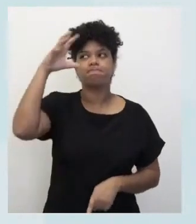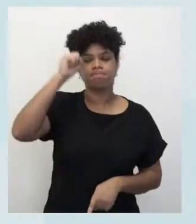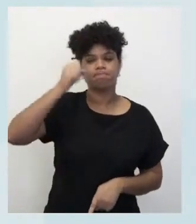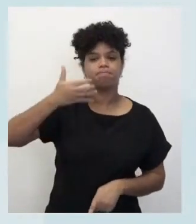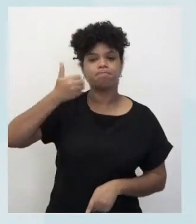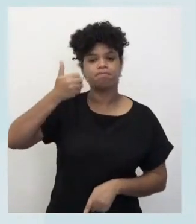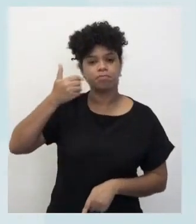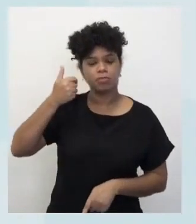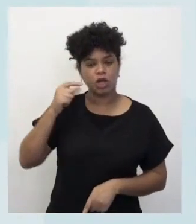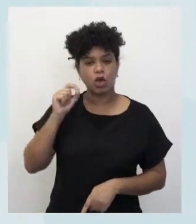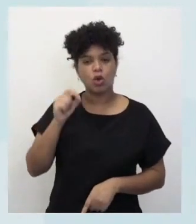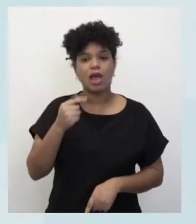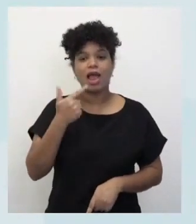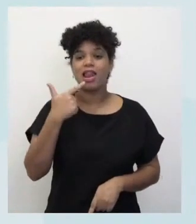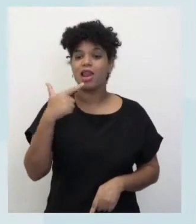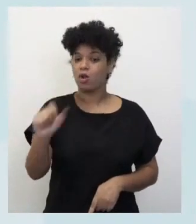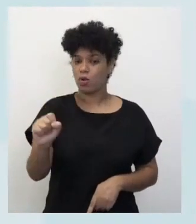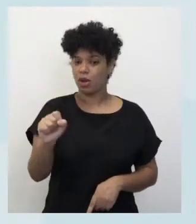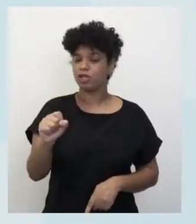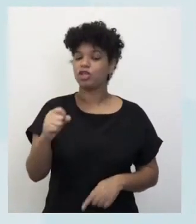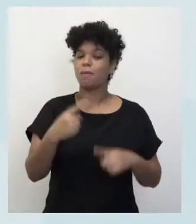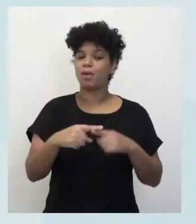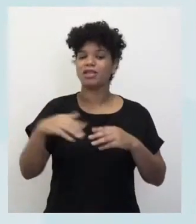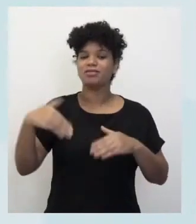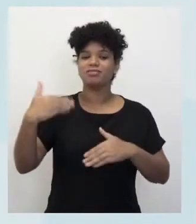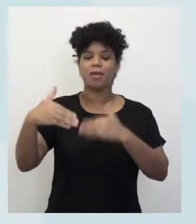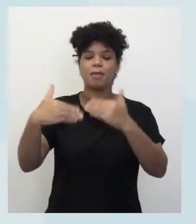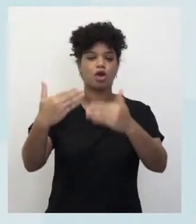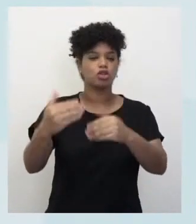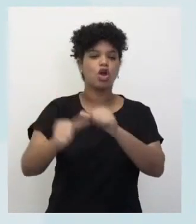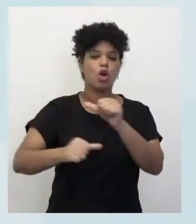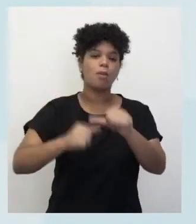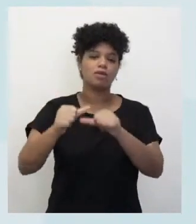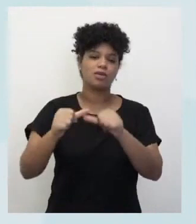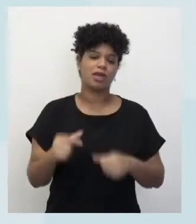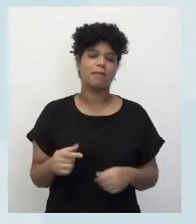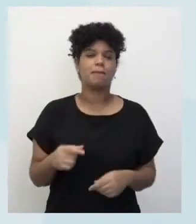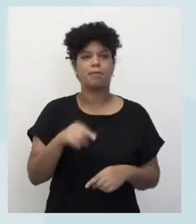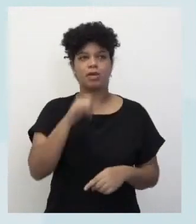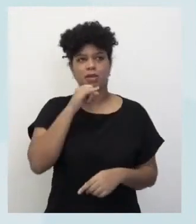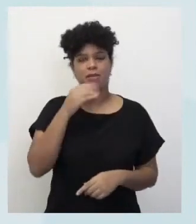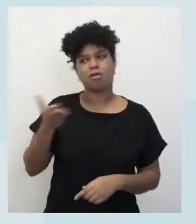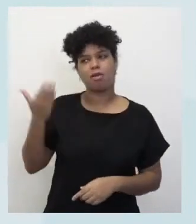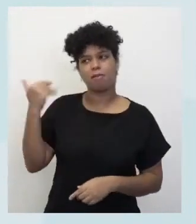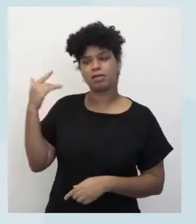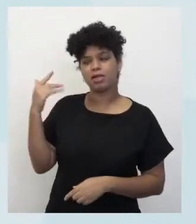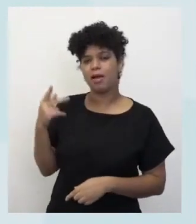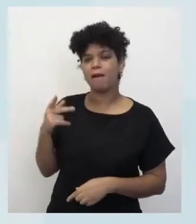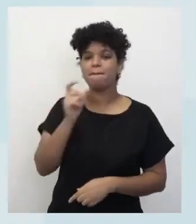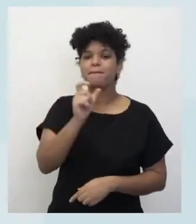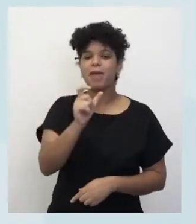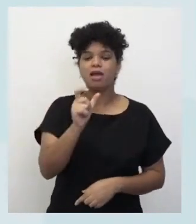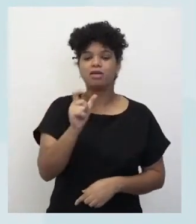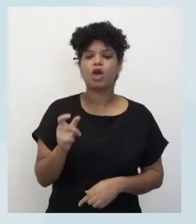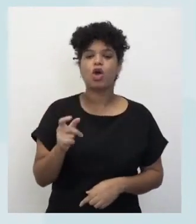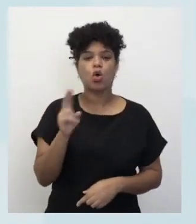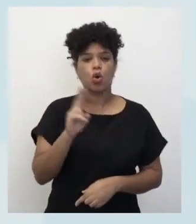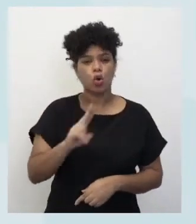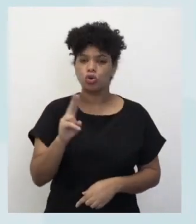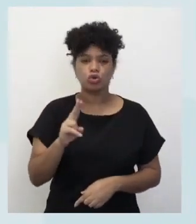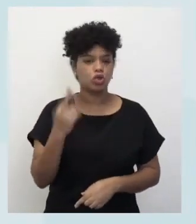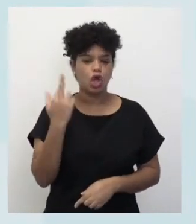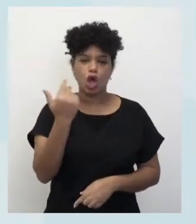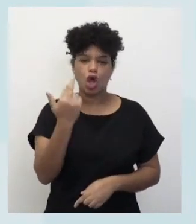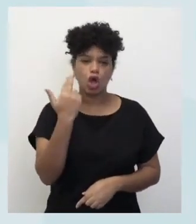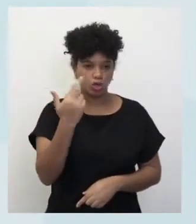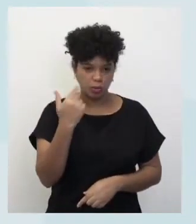partir, né, de tempos em tempos a linguagem muda, e uma palavra que hoje a gente usa muito, seja ela da gramática